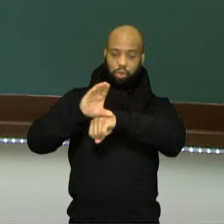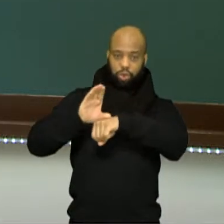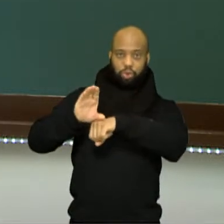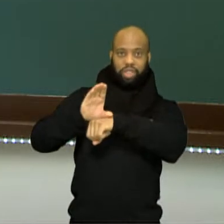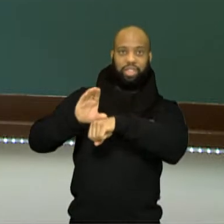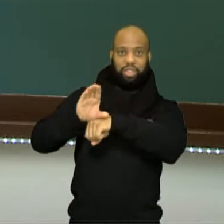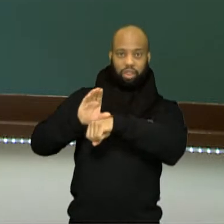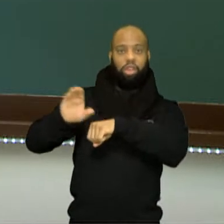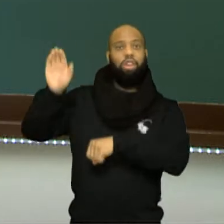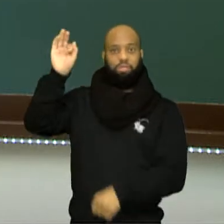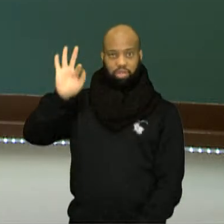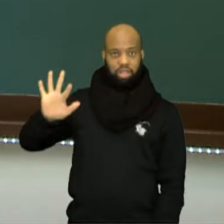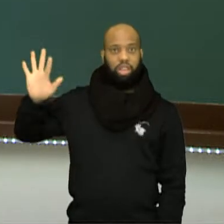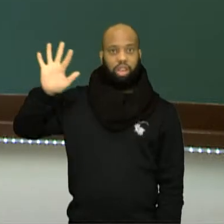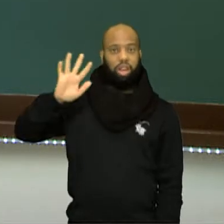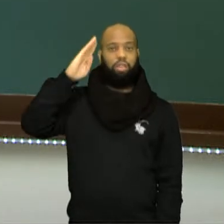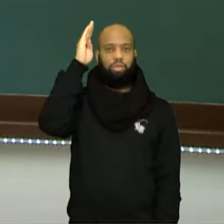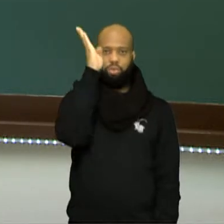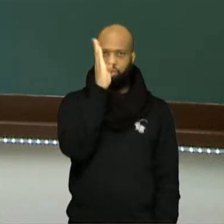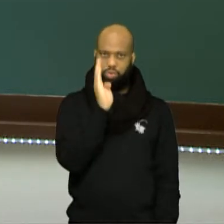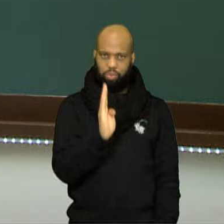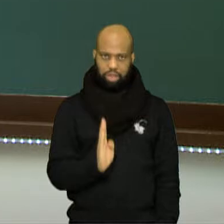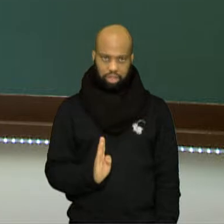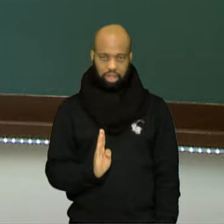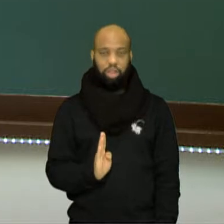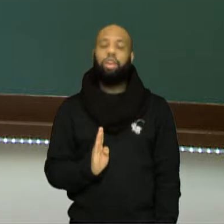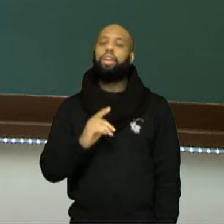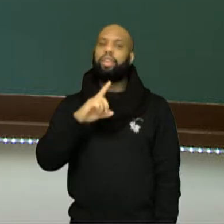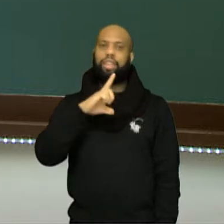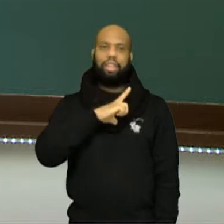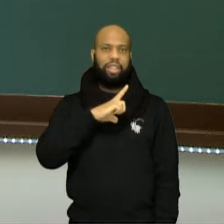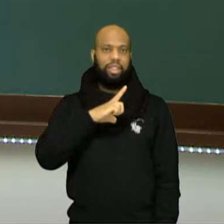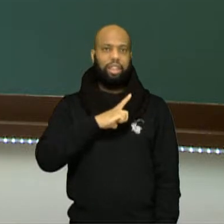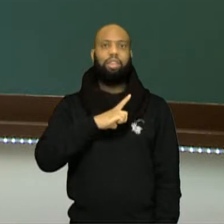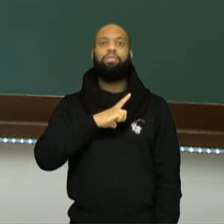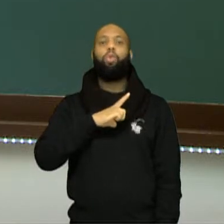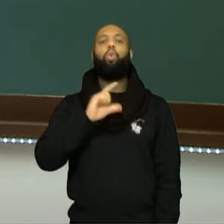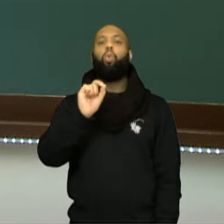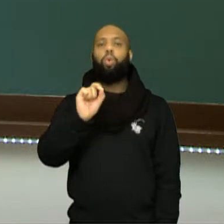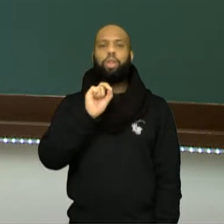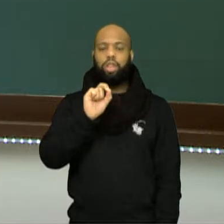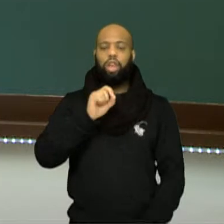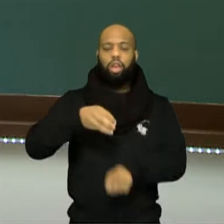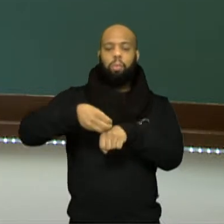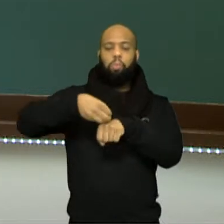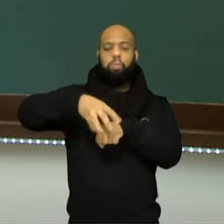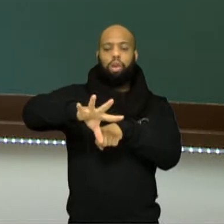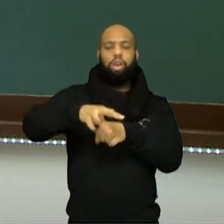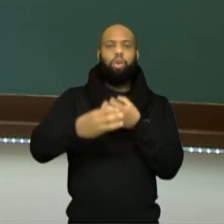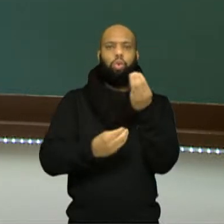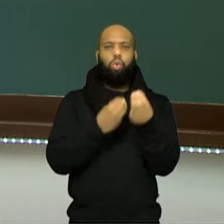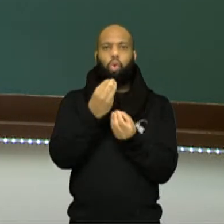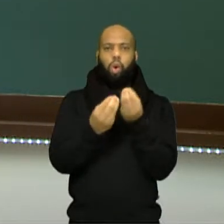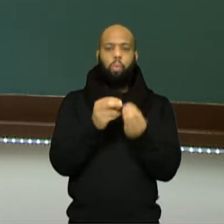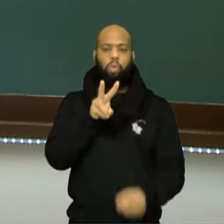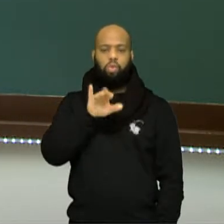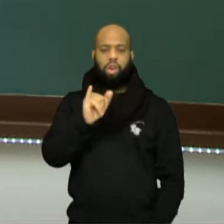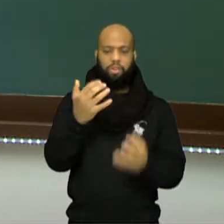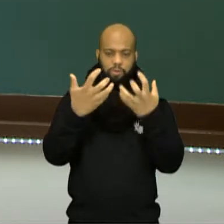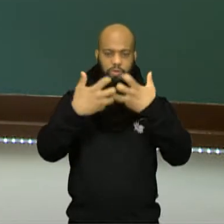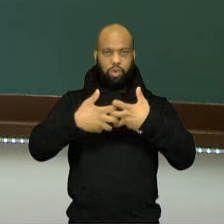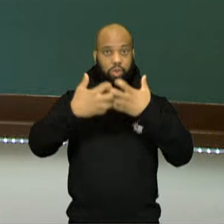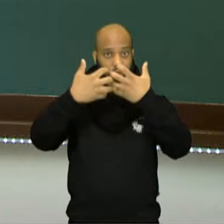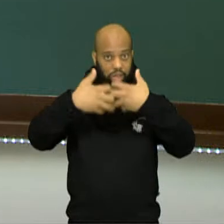da República Federativa do Brasil que está a orientação para o funcionamento